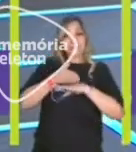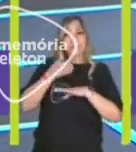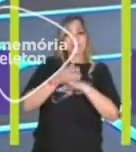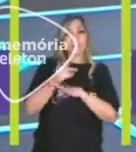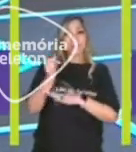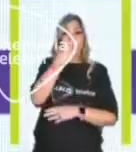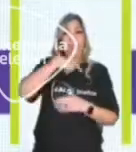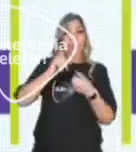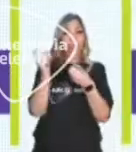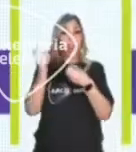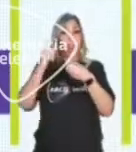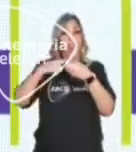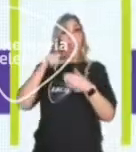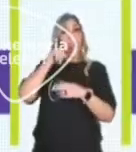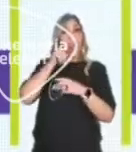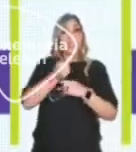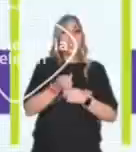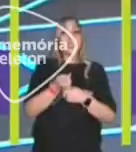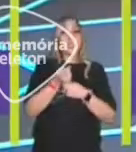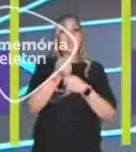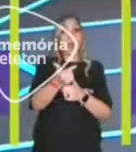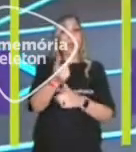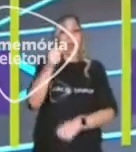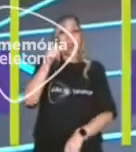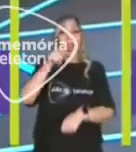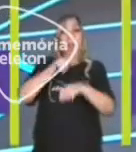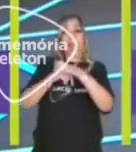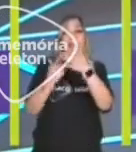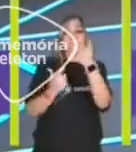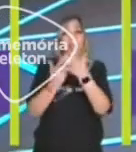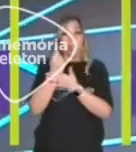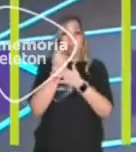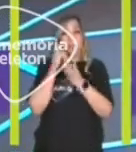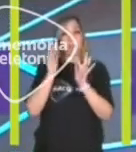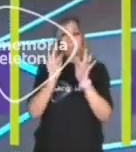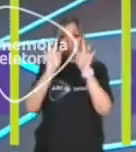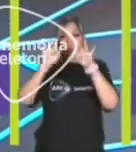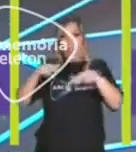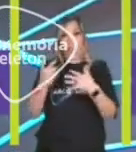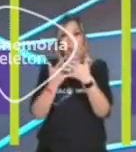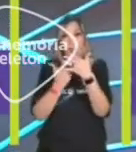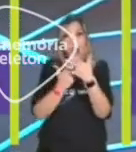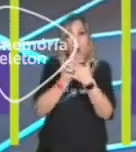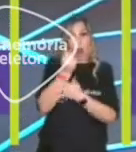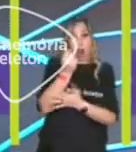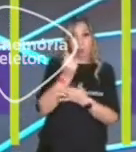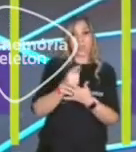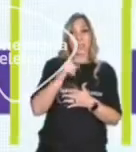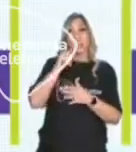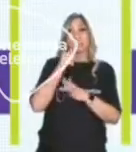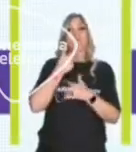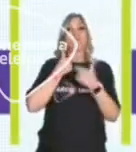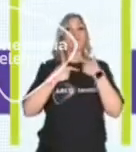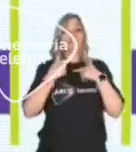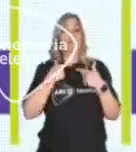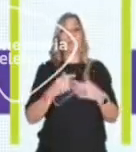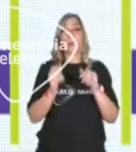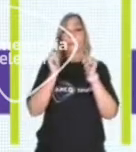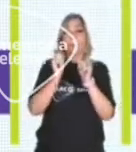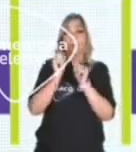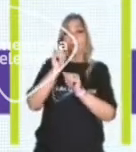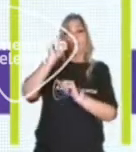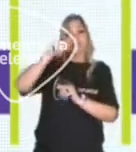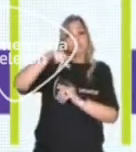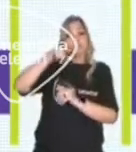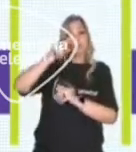dos nossos clientes que são os doadores eles vão na hora da compra no momento do final das compras quantos clientes desejarem os pode